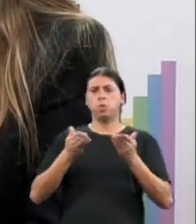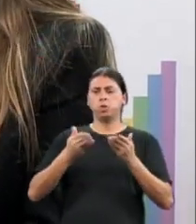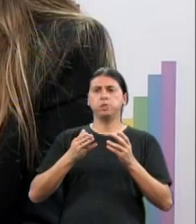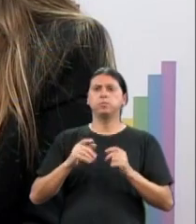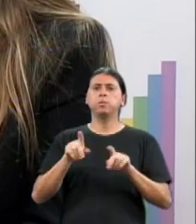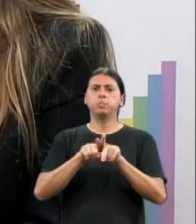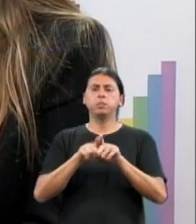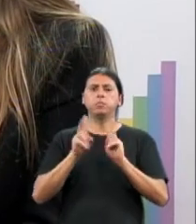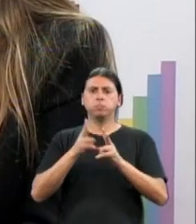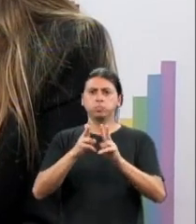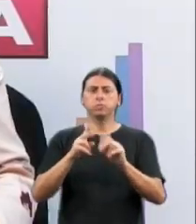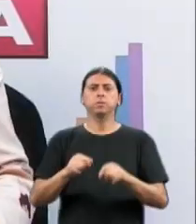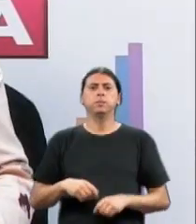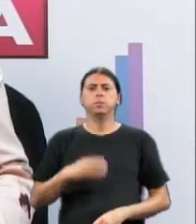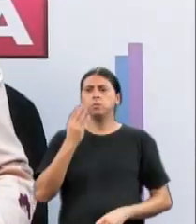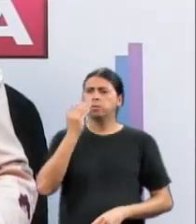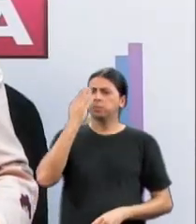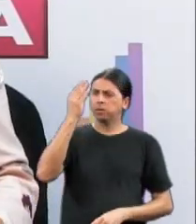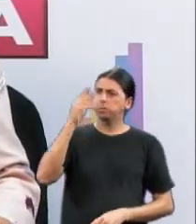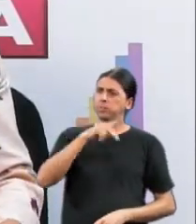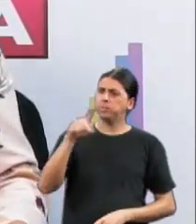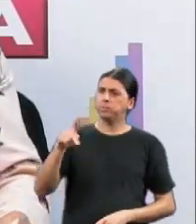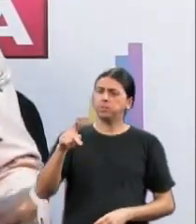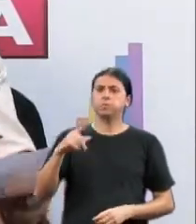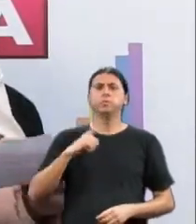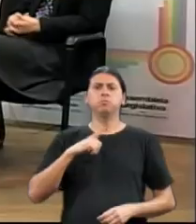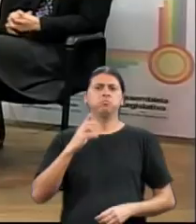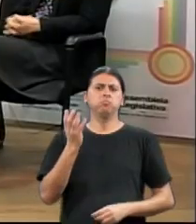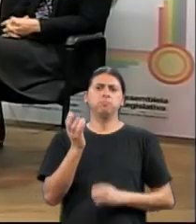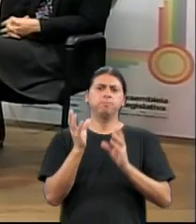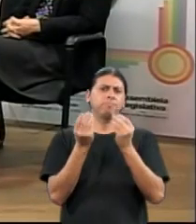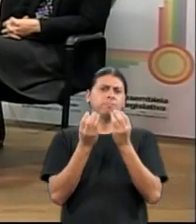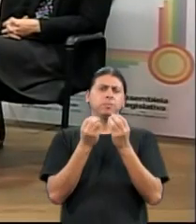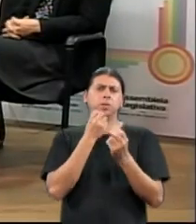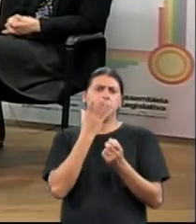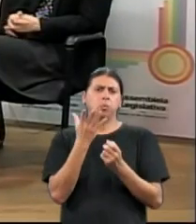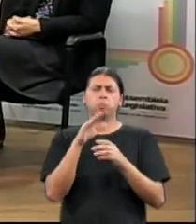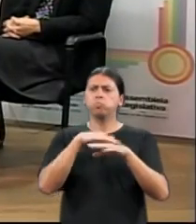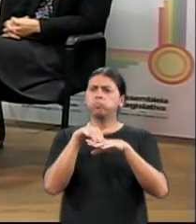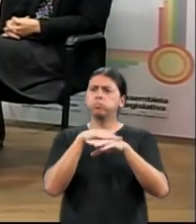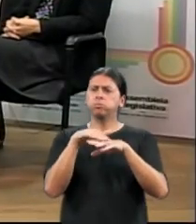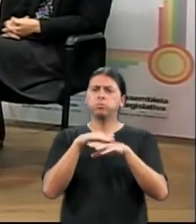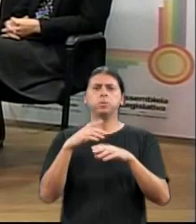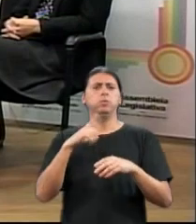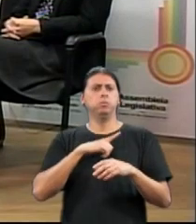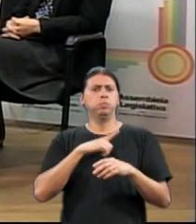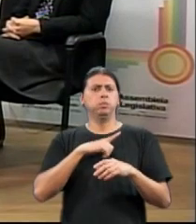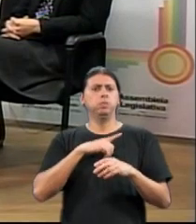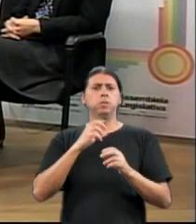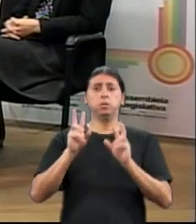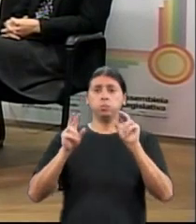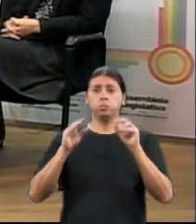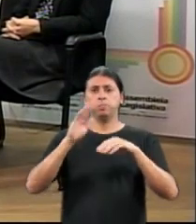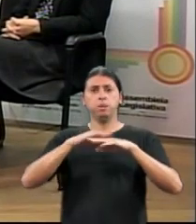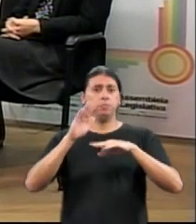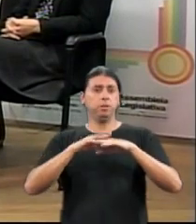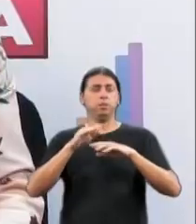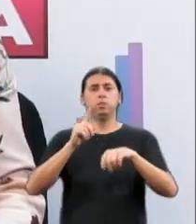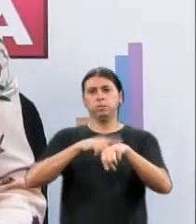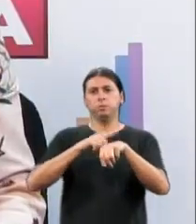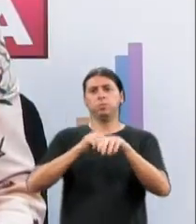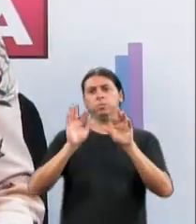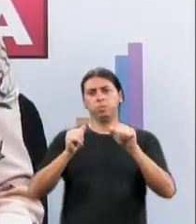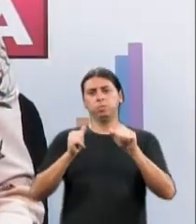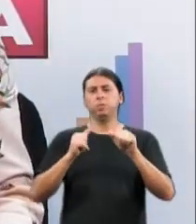vive e frequenta. Muito obrigada, professora. Foi excelente a nossa conversa. Obrigada. Teríamos mais assunto, mas nosso tempo